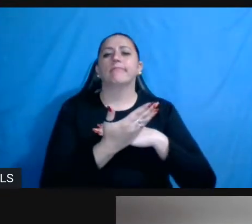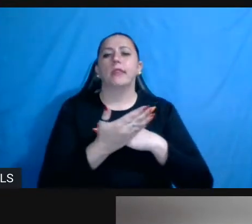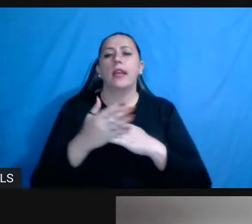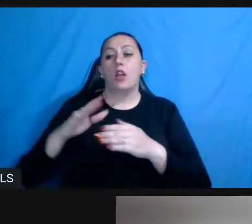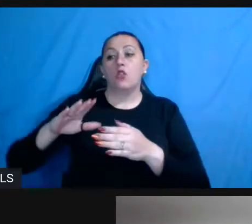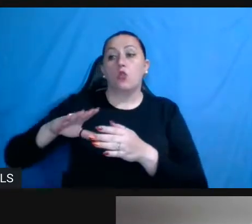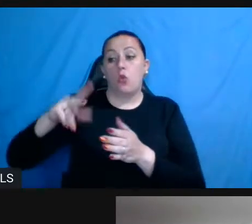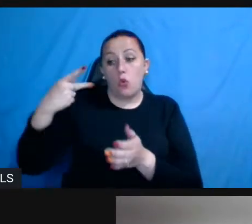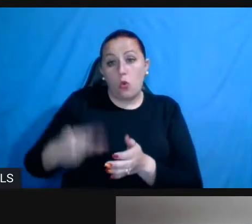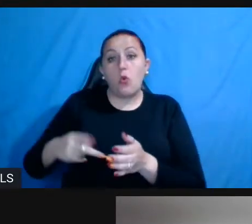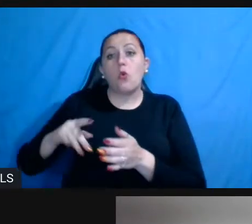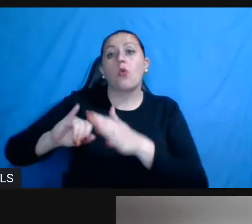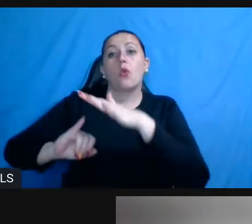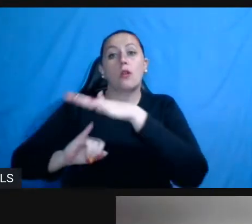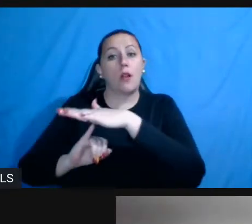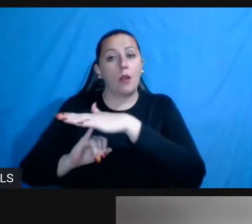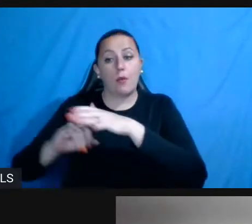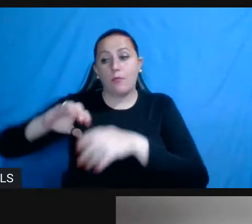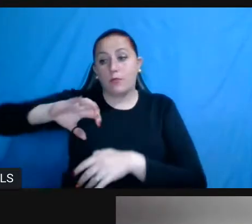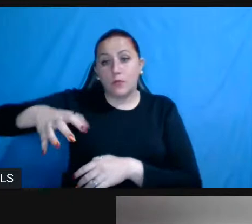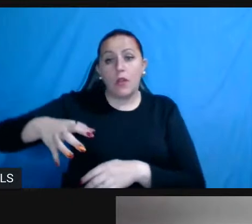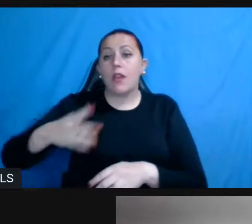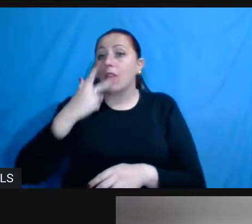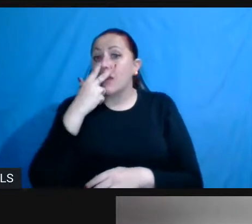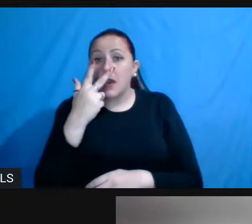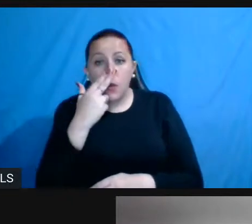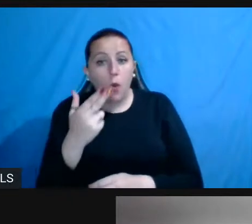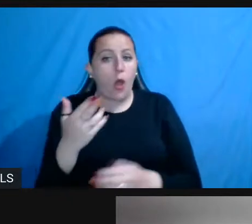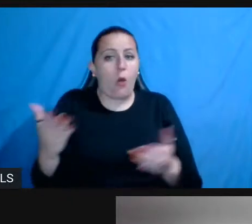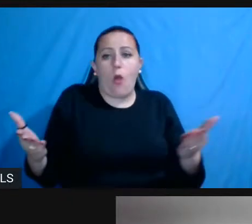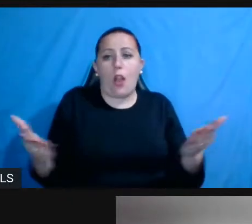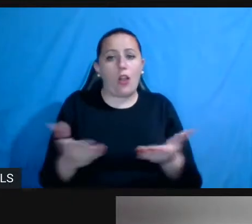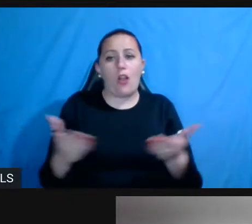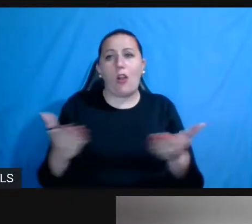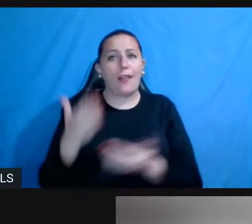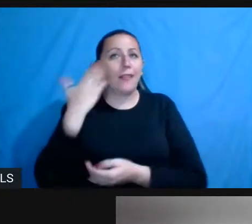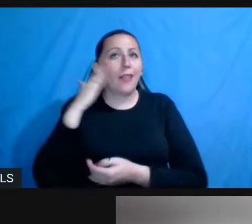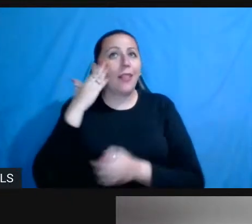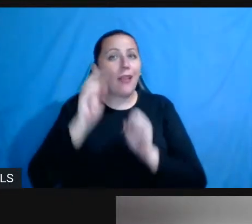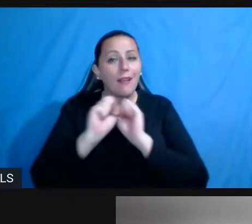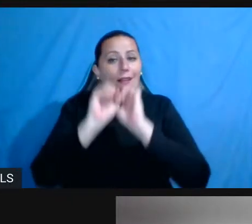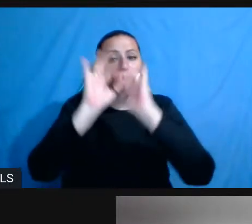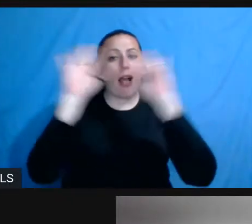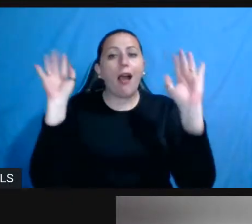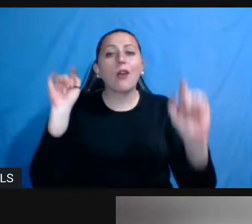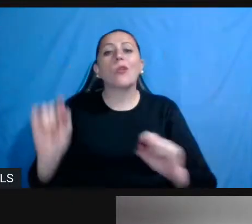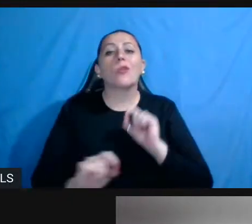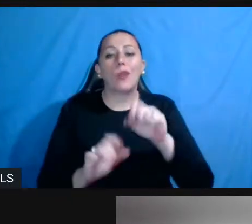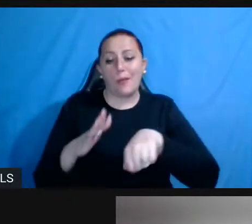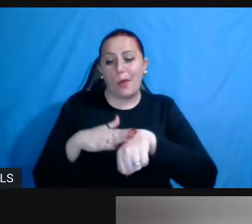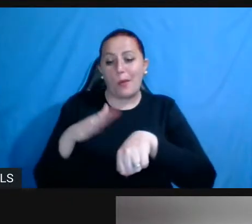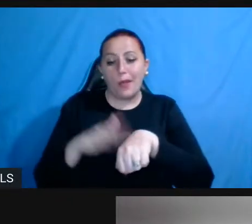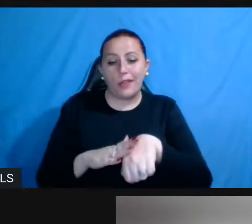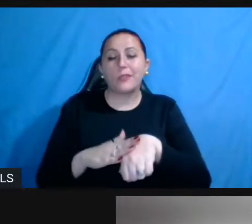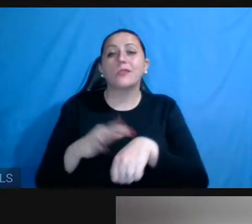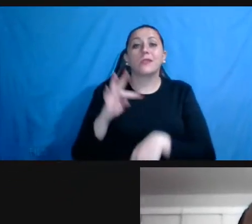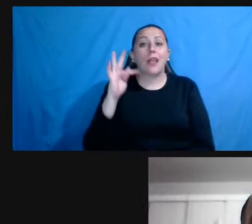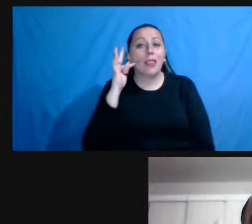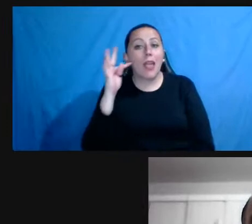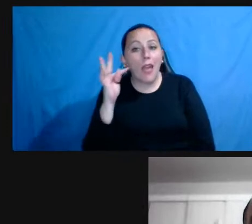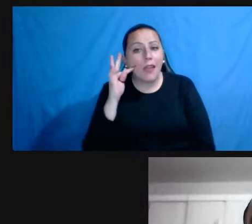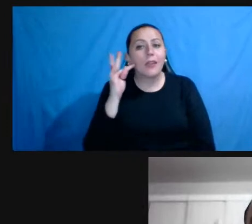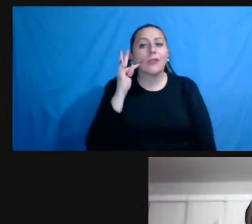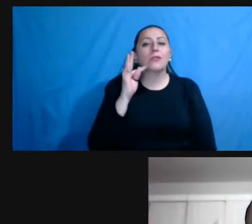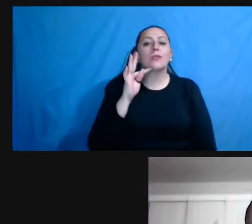compreender inclusive os pequenos lapsos técnicos, como que aconteceu aqui no início, e isso vai se repetir ao longo dos encontros e das